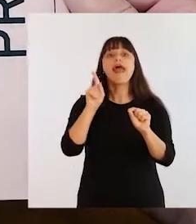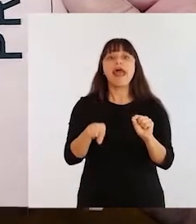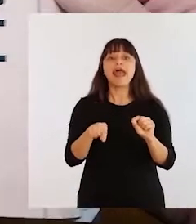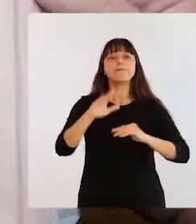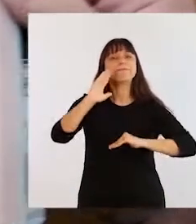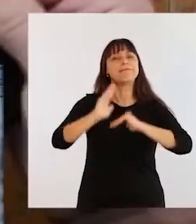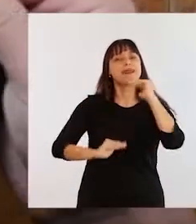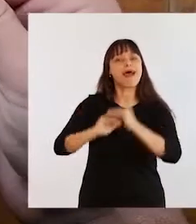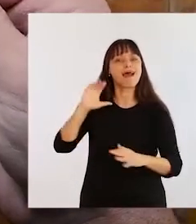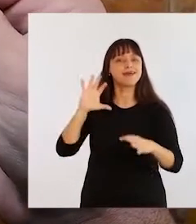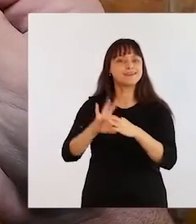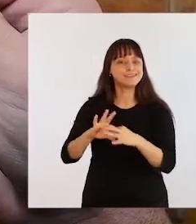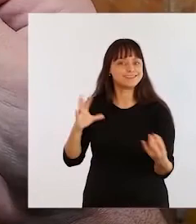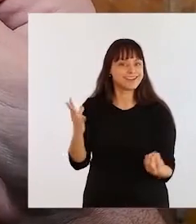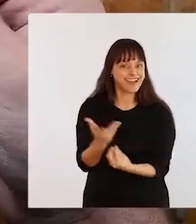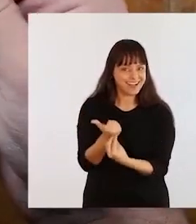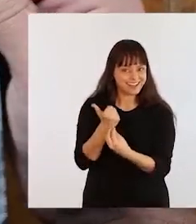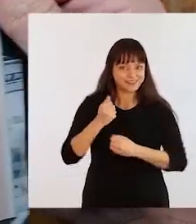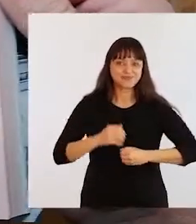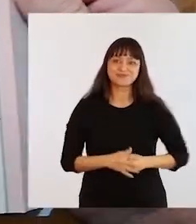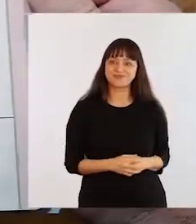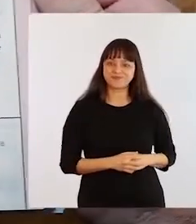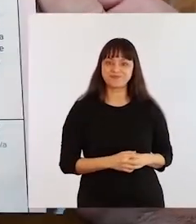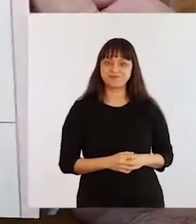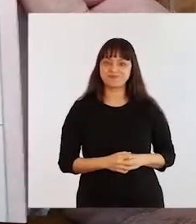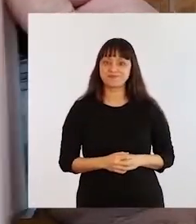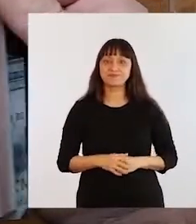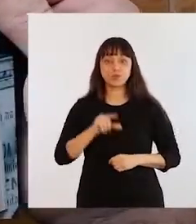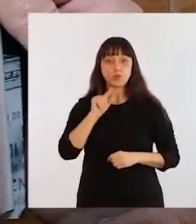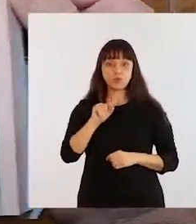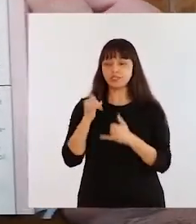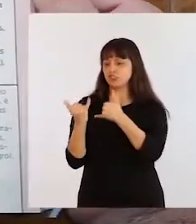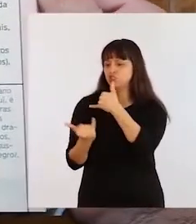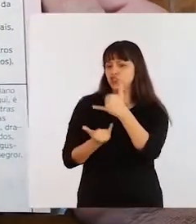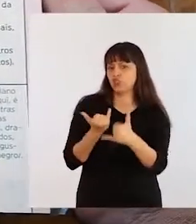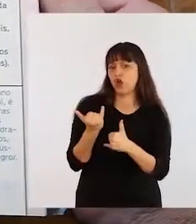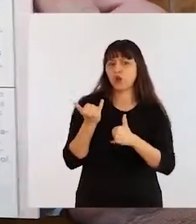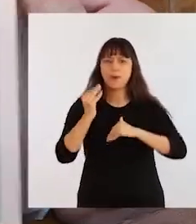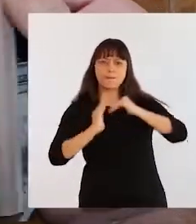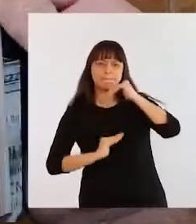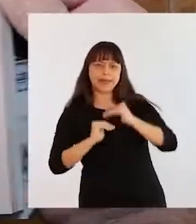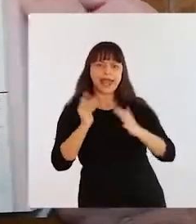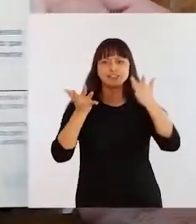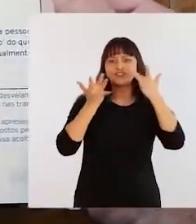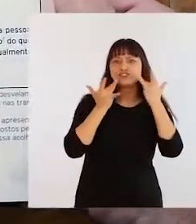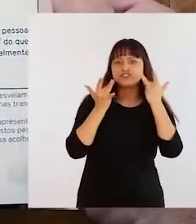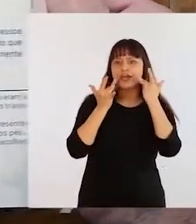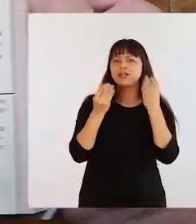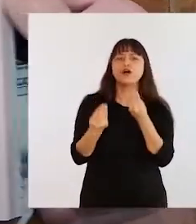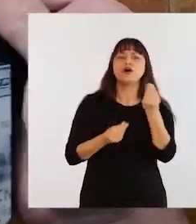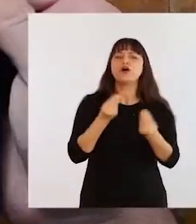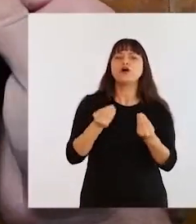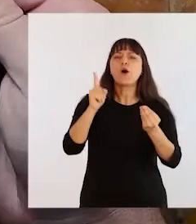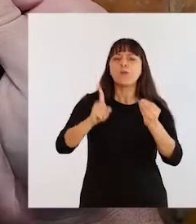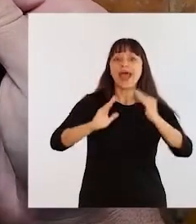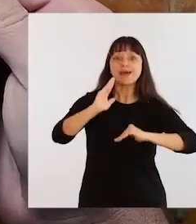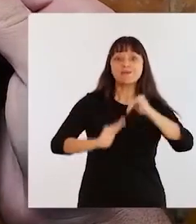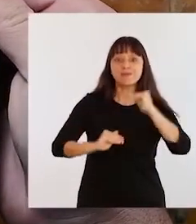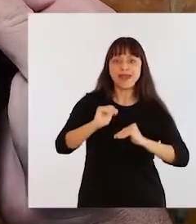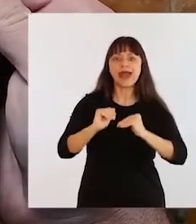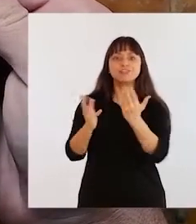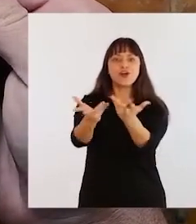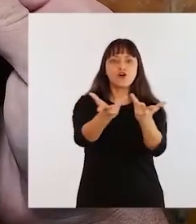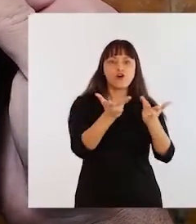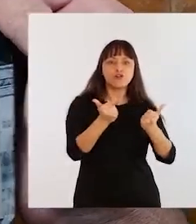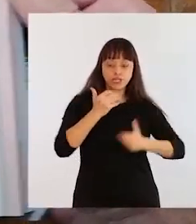Inspirados em jogos e exercícios teatrais, os ensaios práticos convidam ao envolvimento do corpo e foram pensados como mais uma